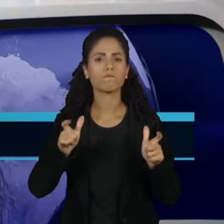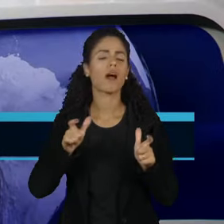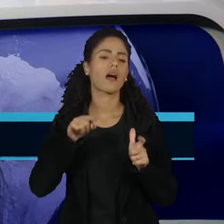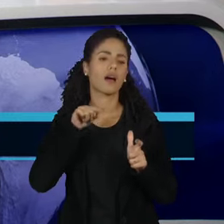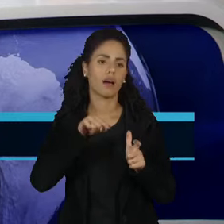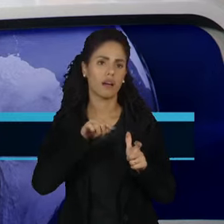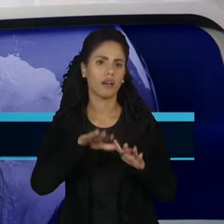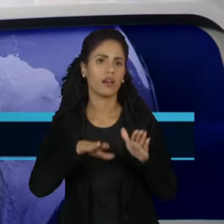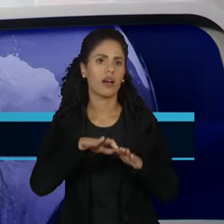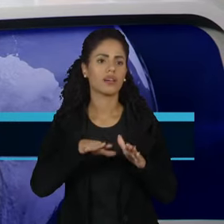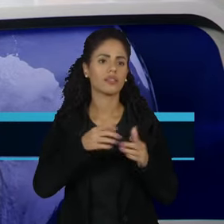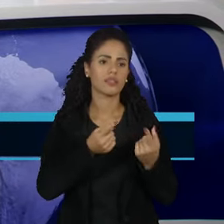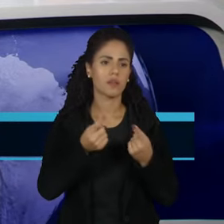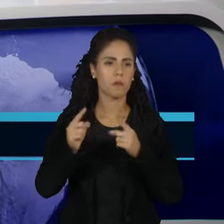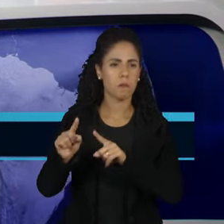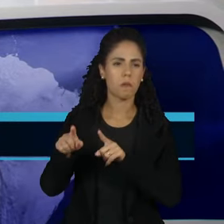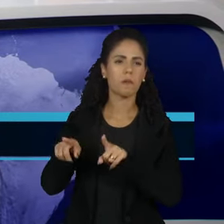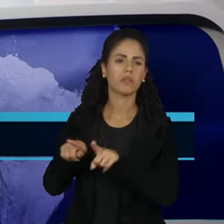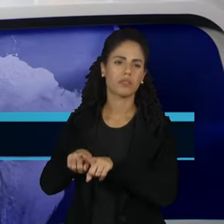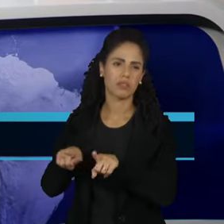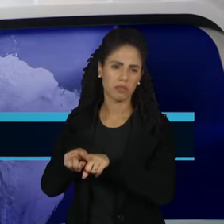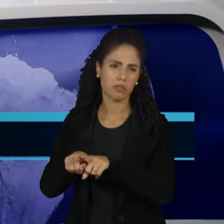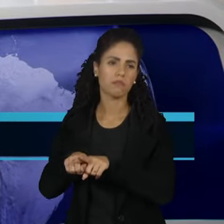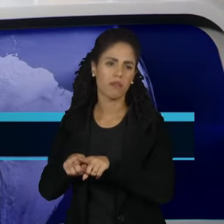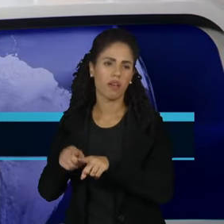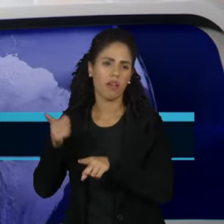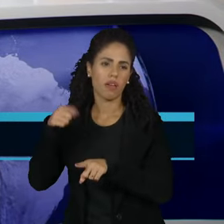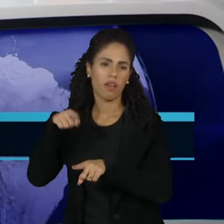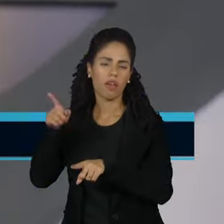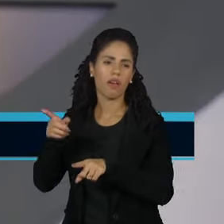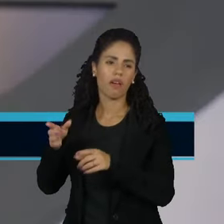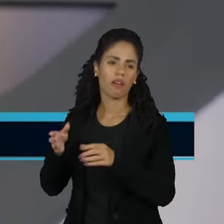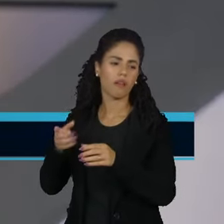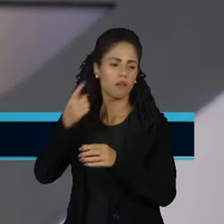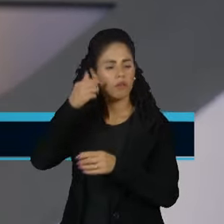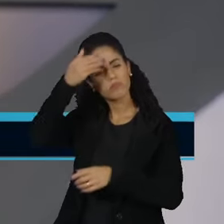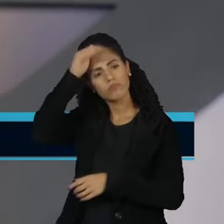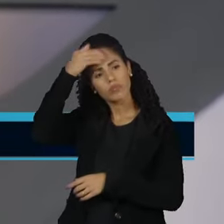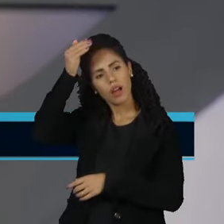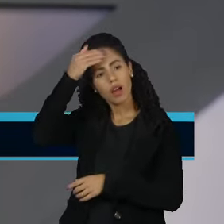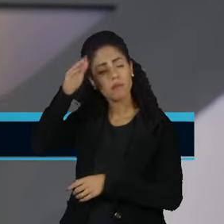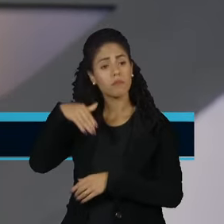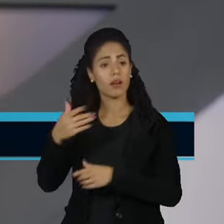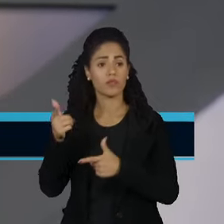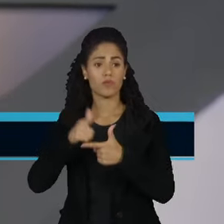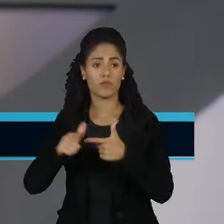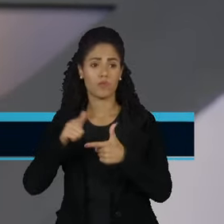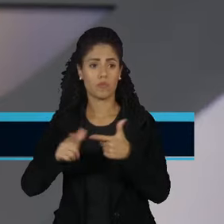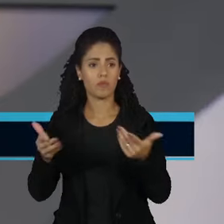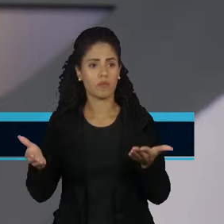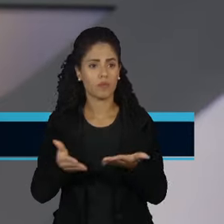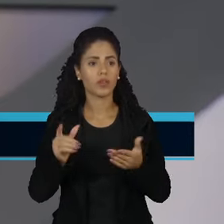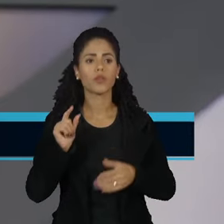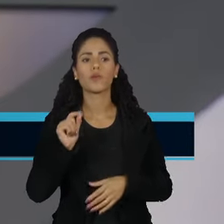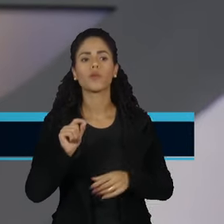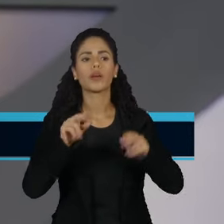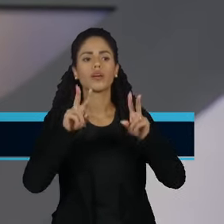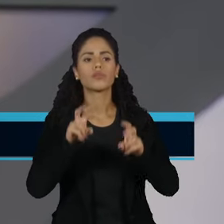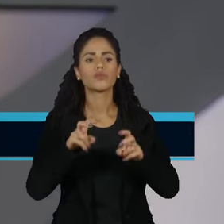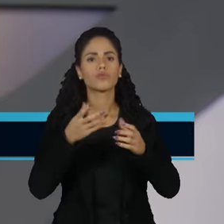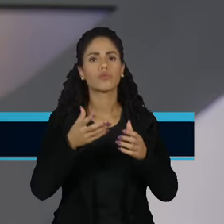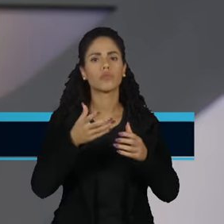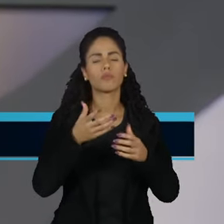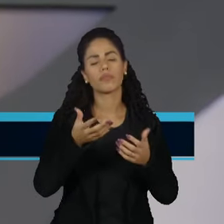versão anti-Trump e por isso que isso acontece. Então, ele utiliza isso. O grande problema dele é com relação aos